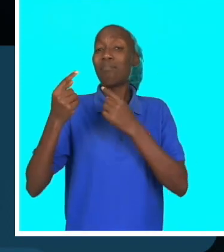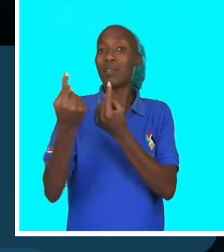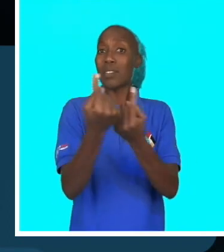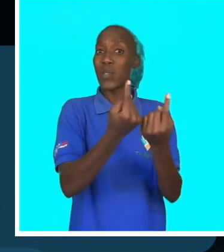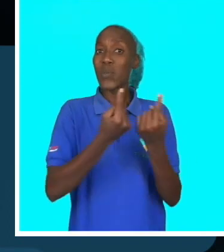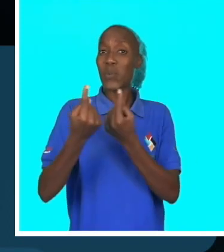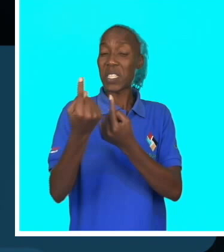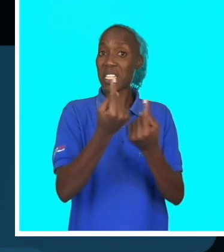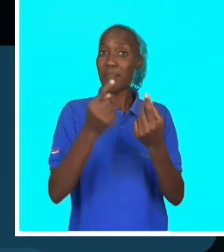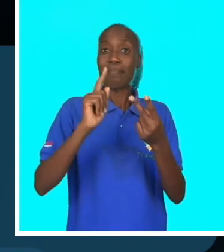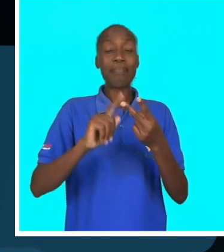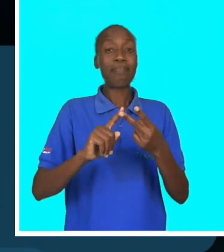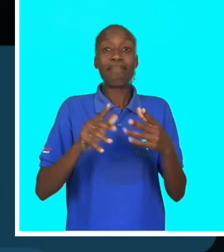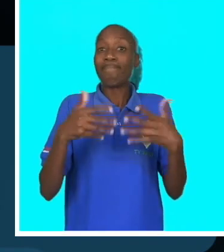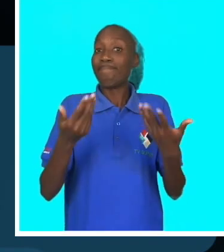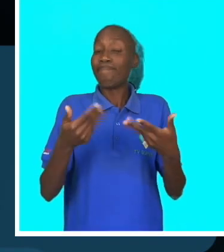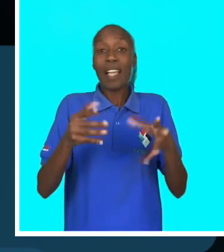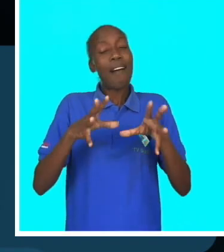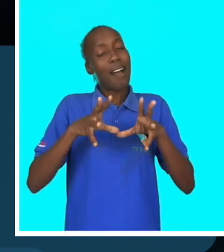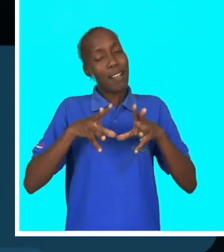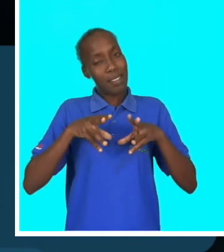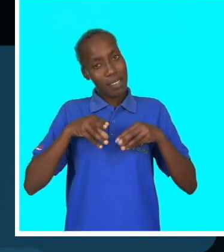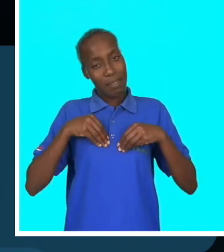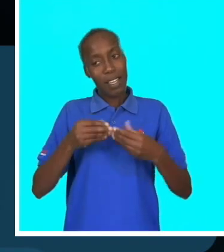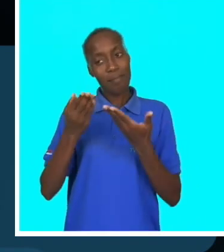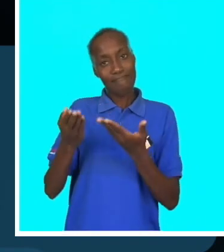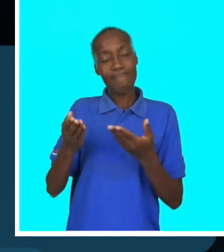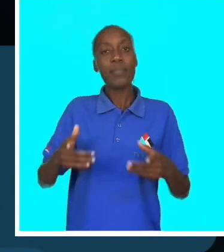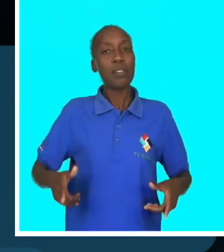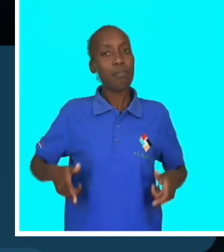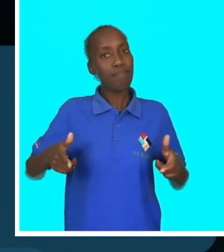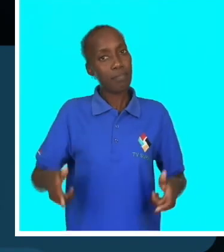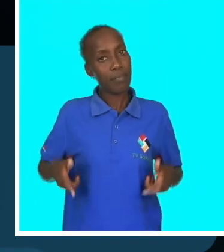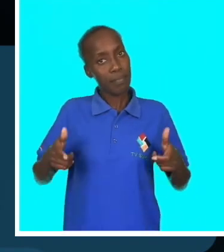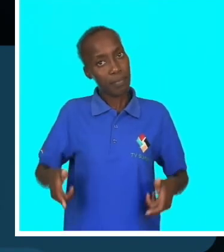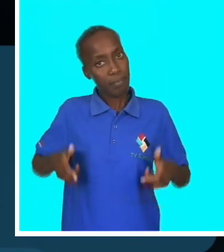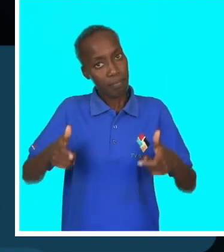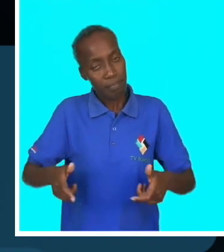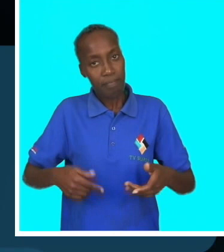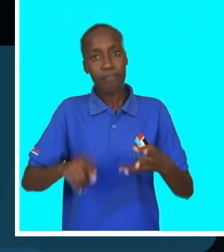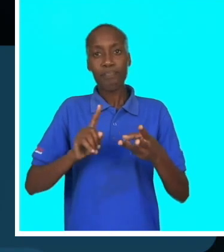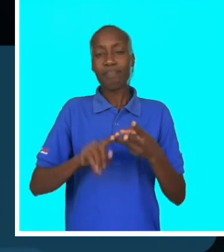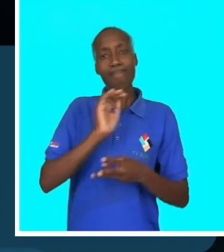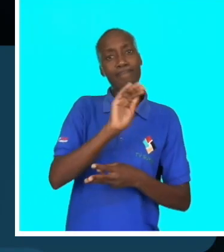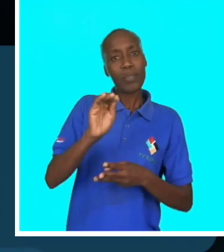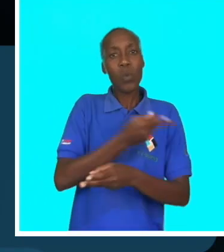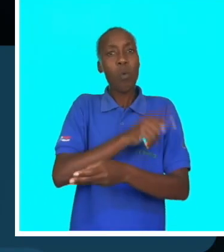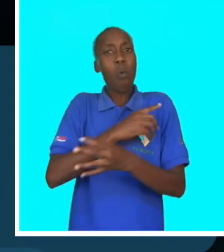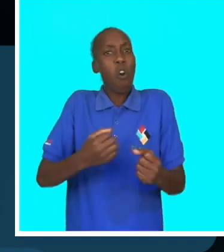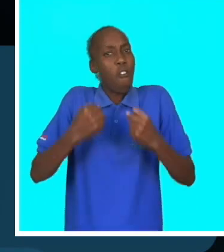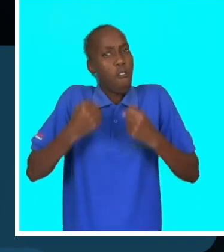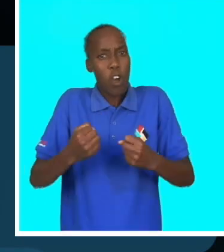passar por esta situação, a aceitação da nossa, desta coisa, né? Ser cadeirante,